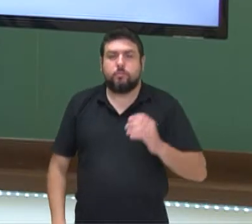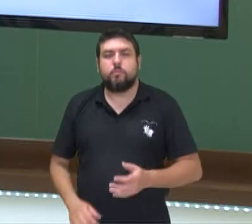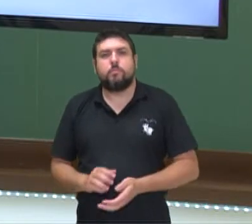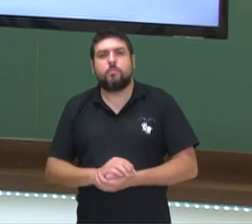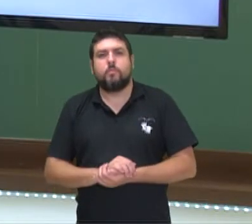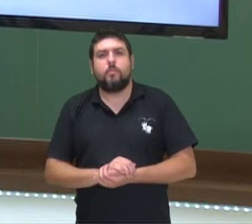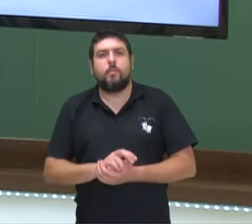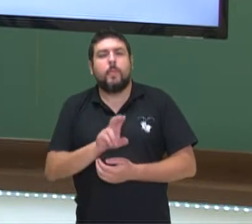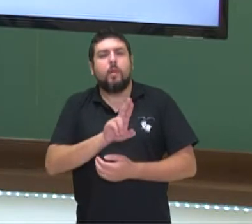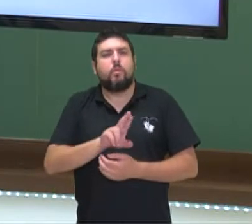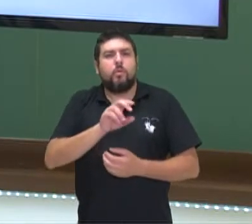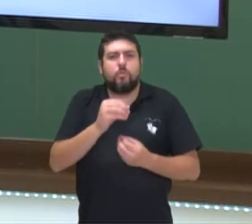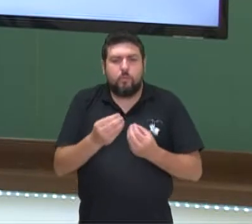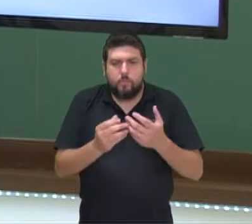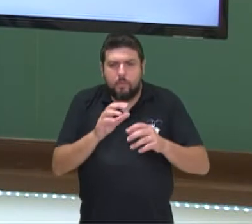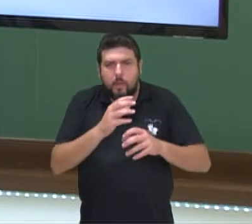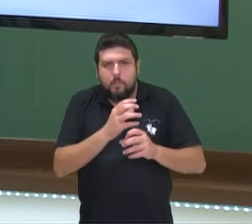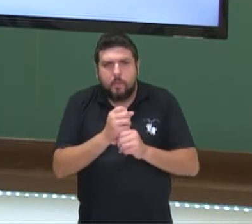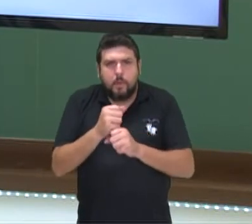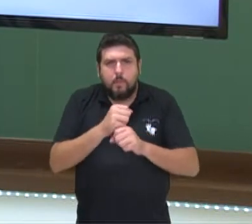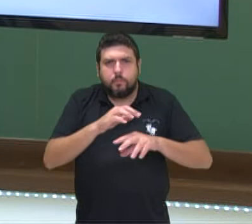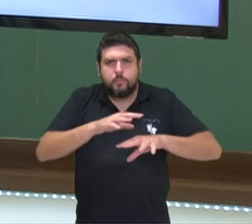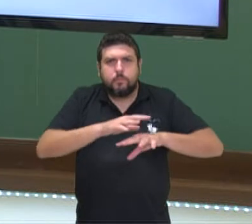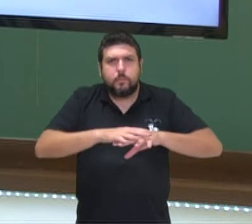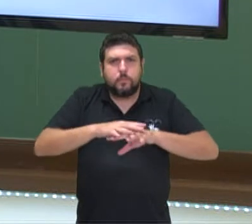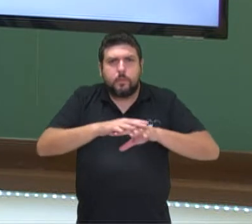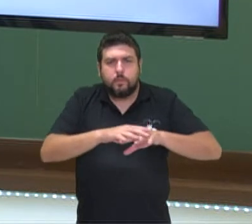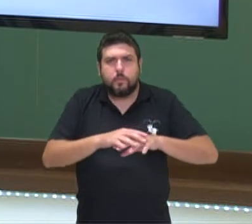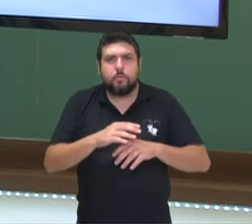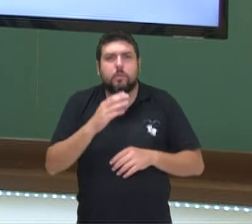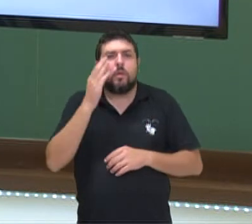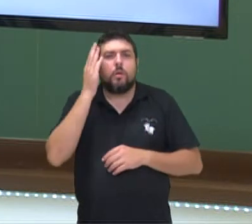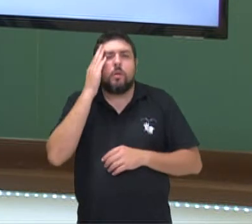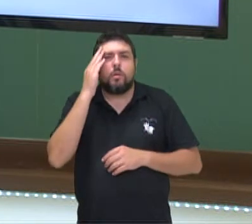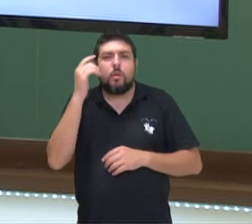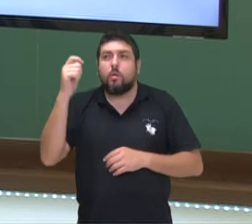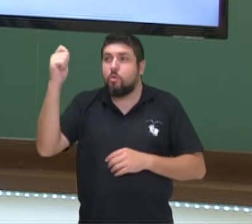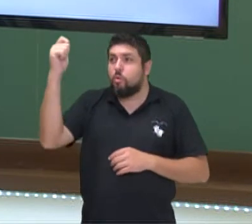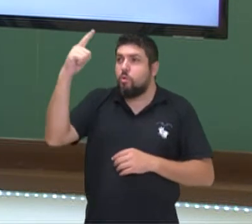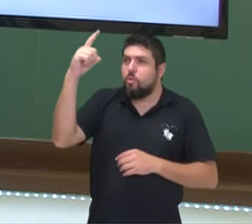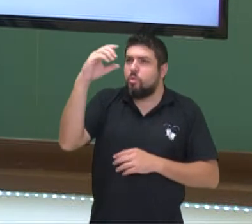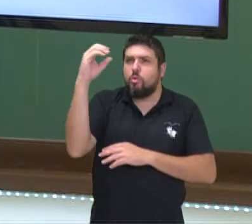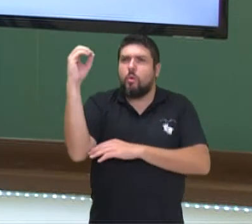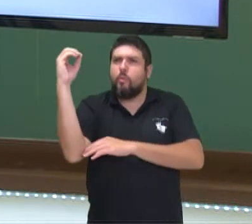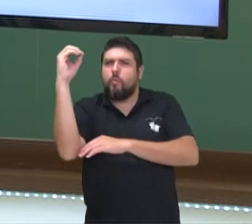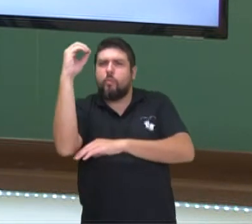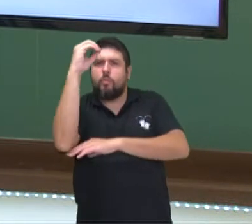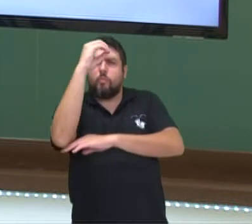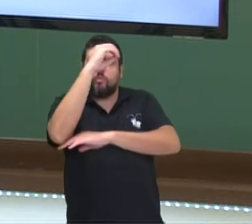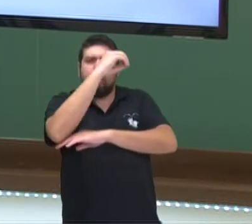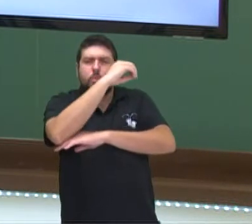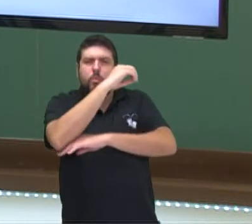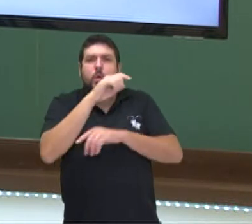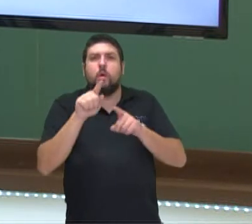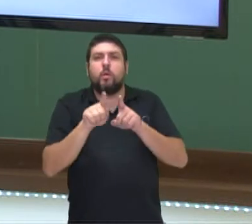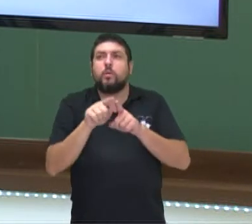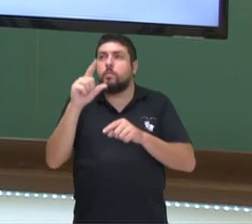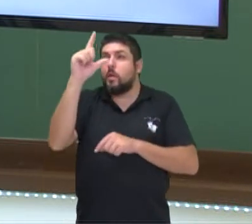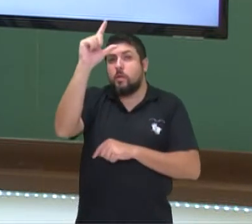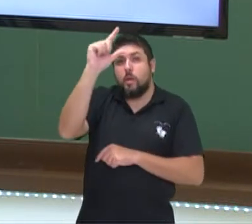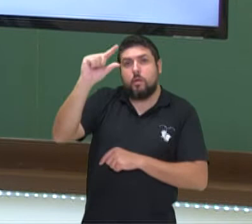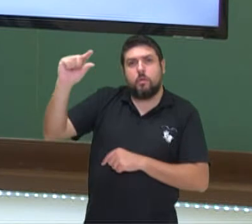em cálculos matemáticos. Conheciam o movimento do Sol, da Lua e de alguns planetas, né? Movimento de